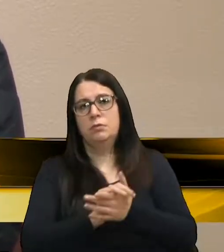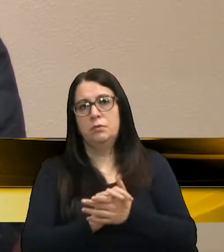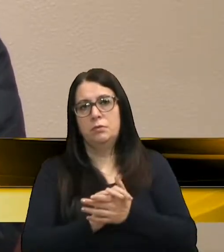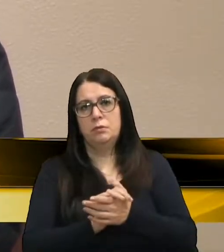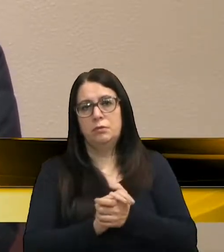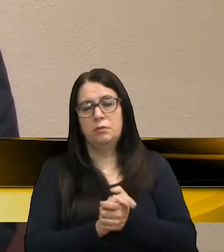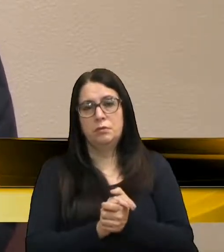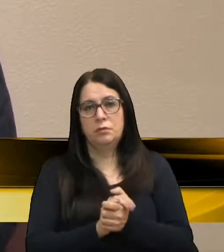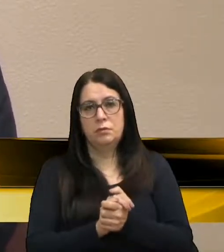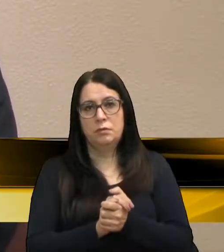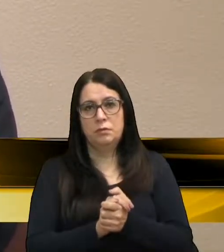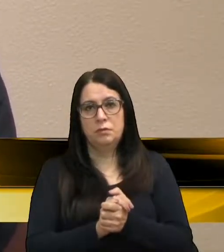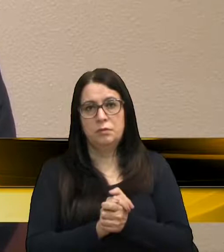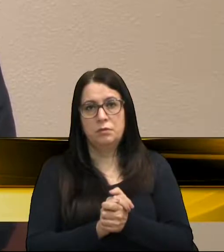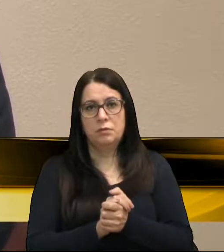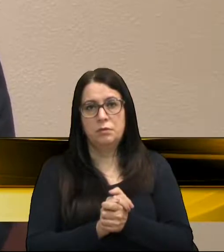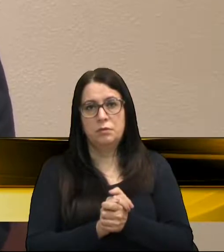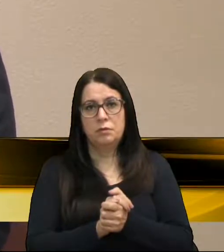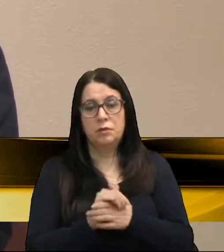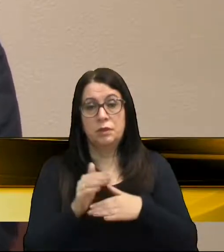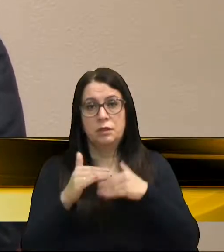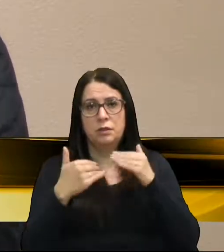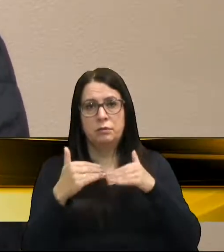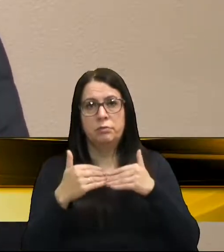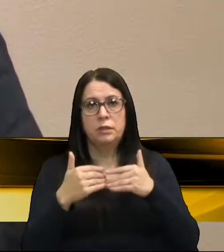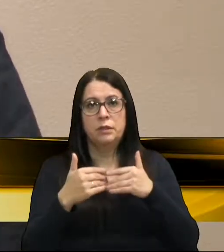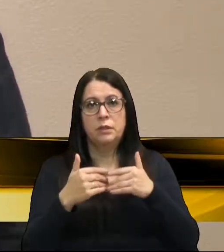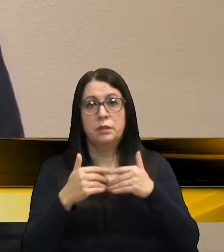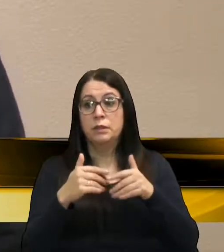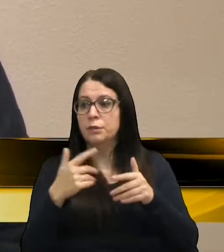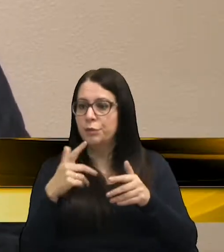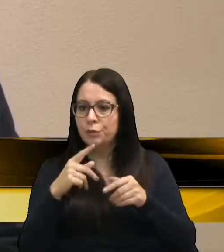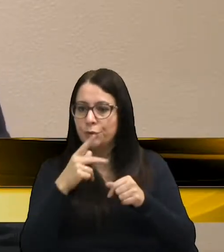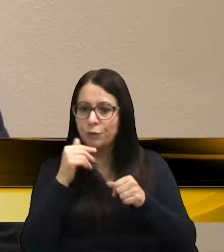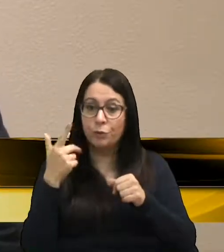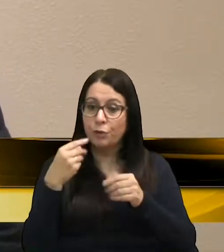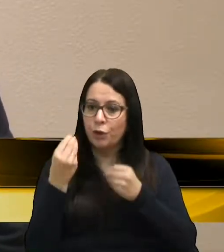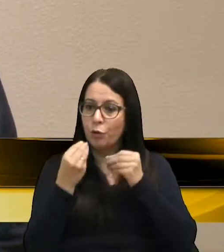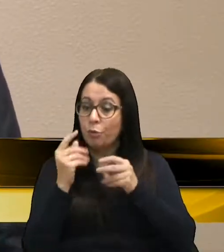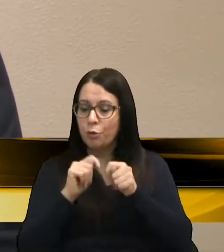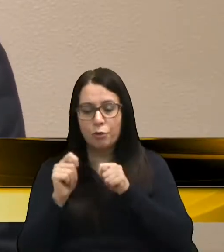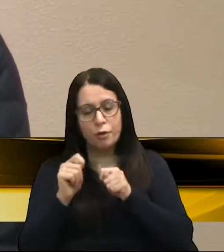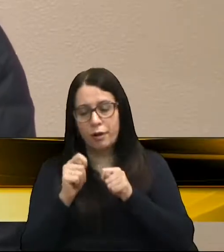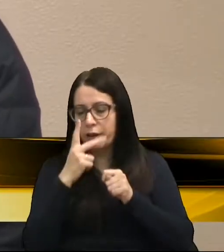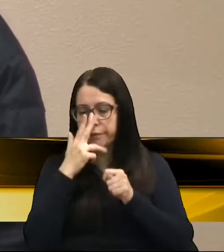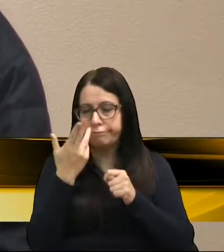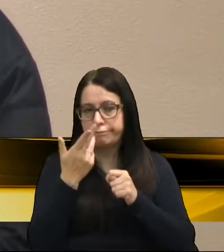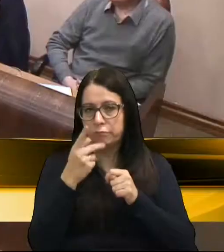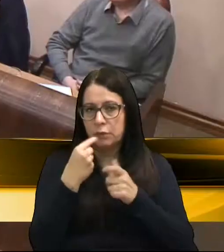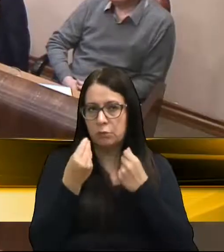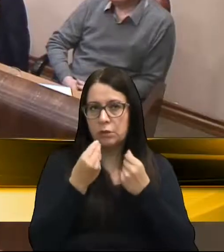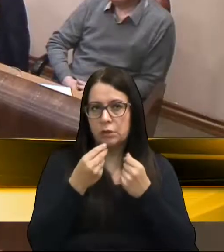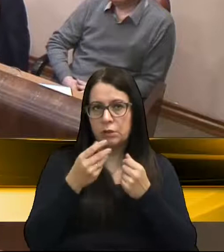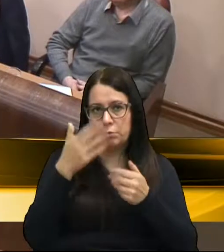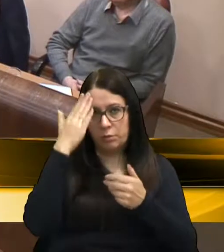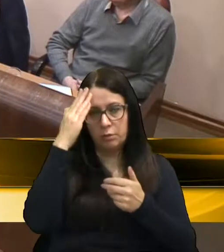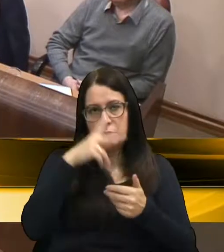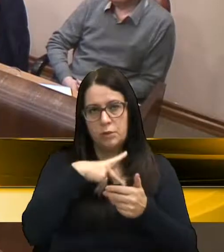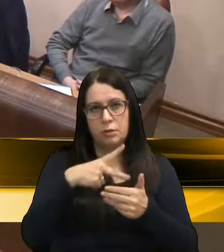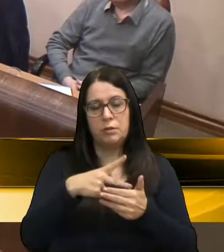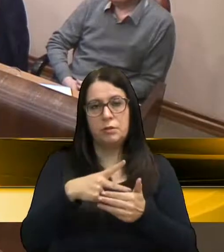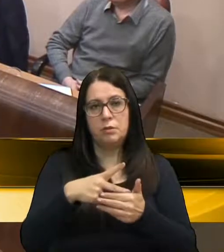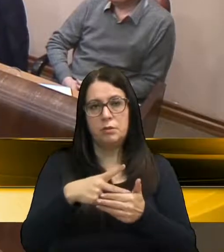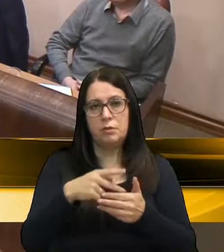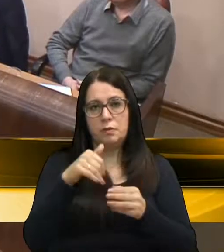quando o caminhão desce a morra abaixo, sem freio, é difícil mesmo. Então, muito obrigado, senhor presidente, quero dizer que voto